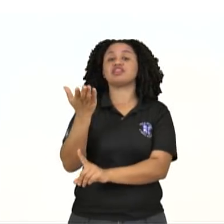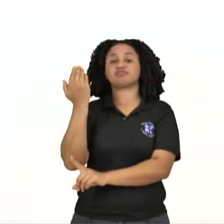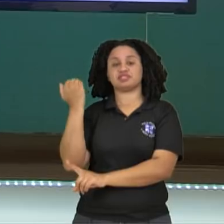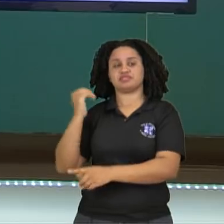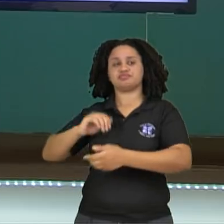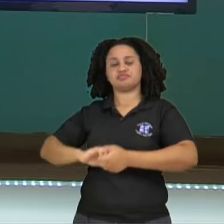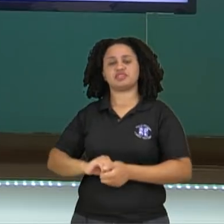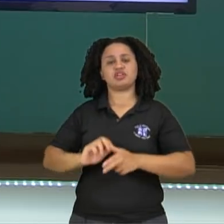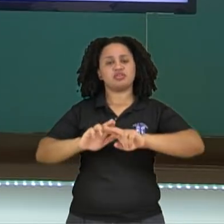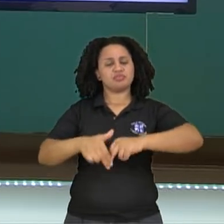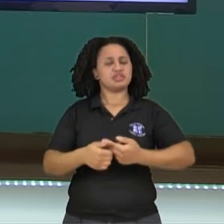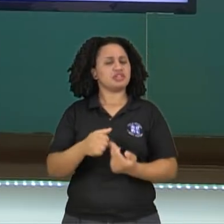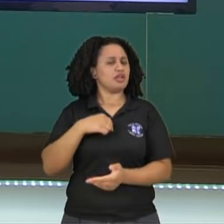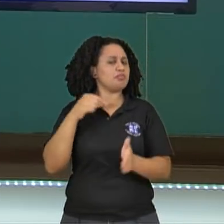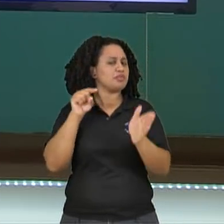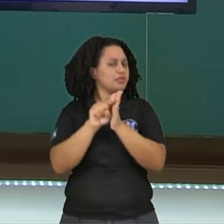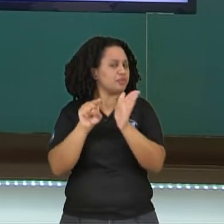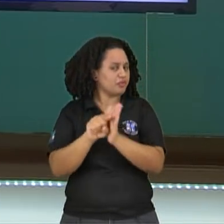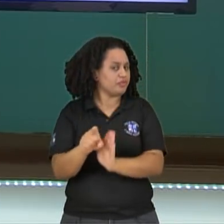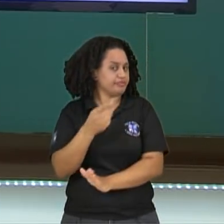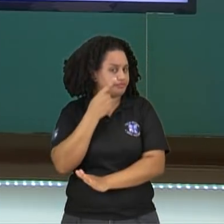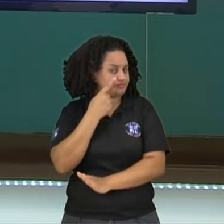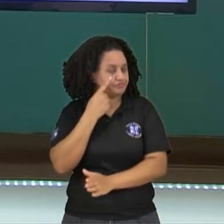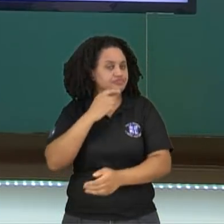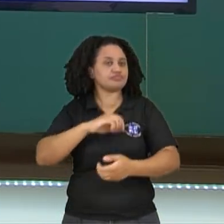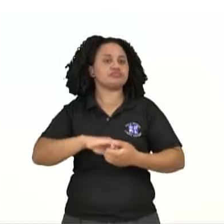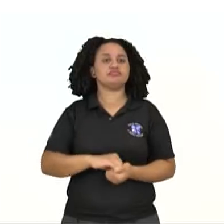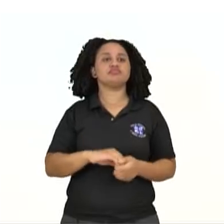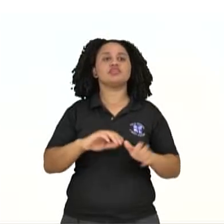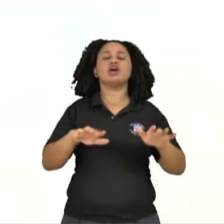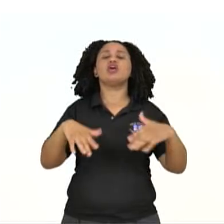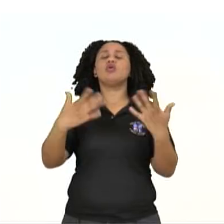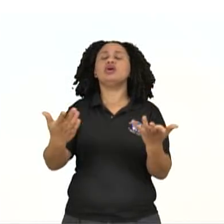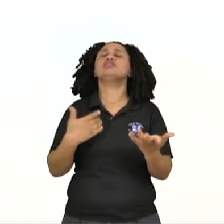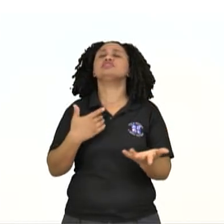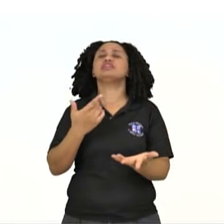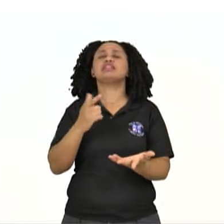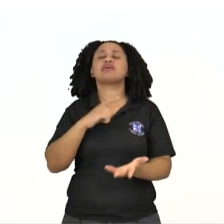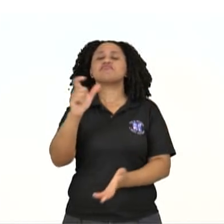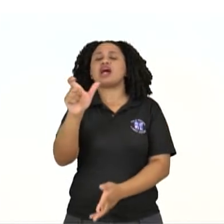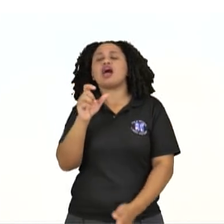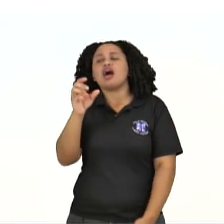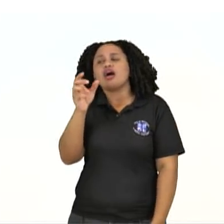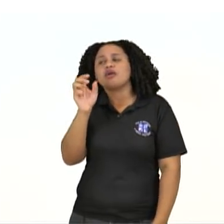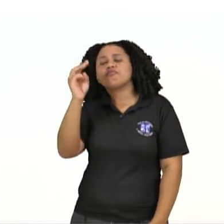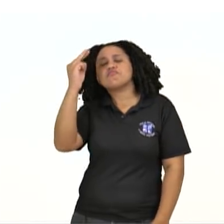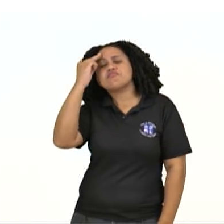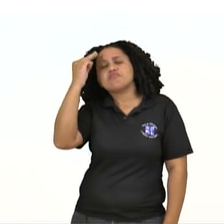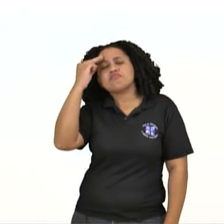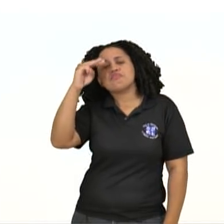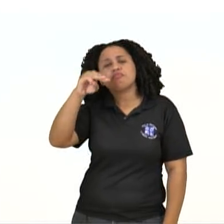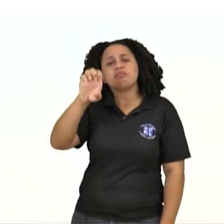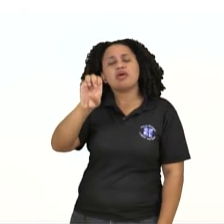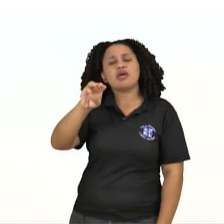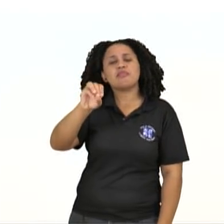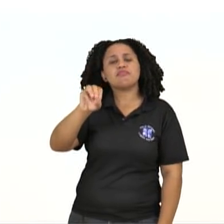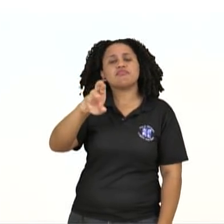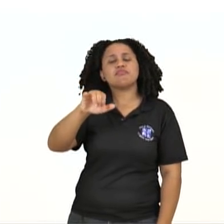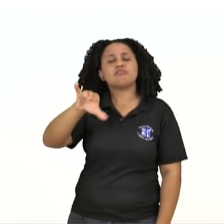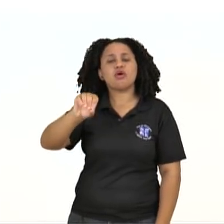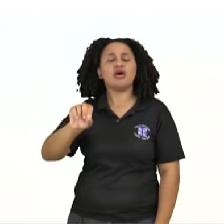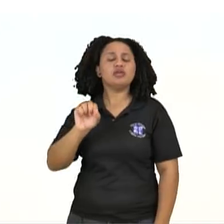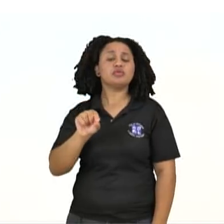trago para vocês umas perguntas aí. Vamos lá? Quando você ouve a palavra memória, em que imagem ou